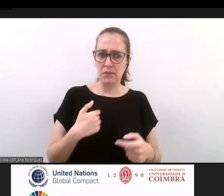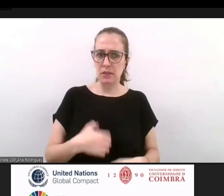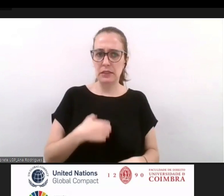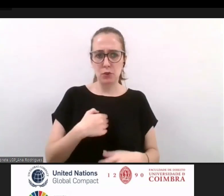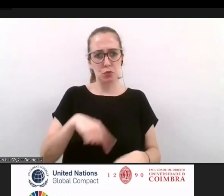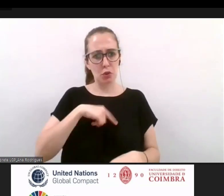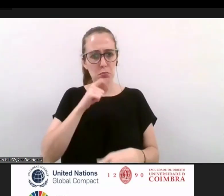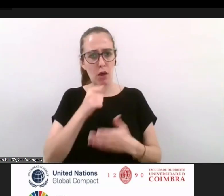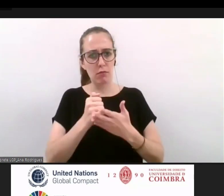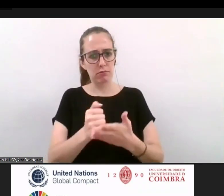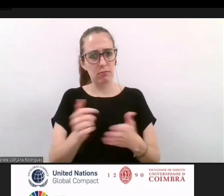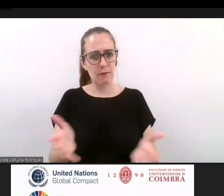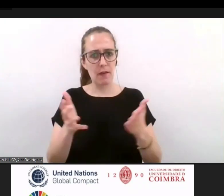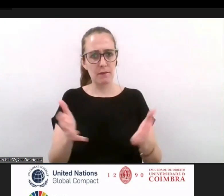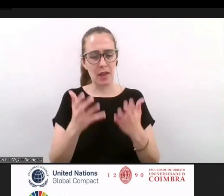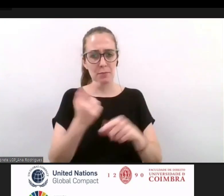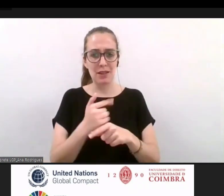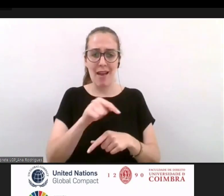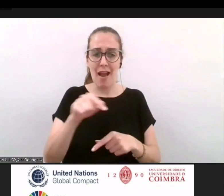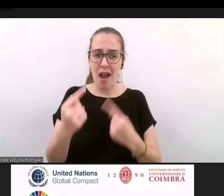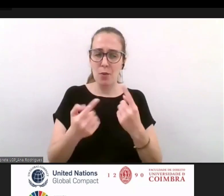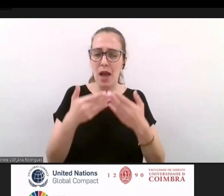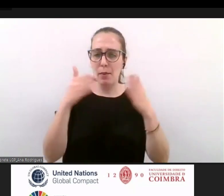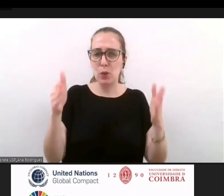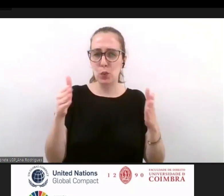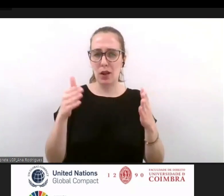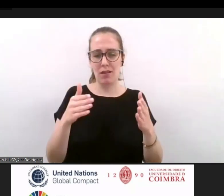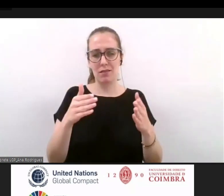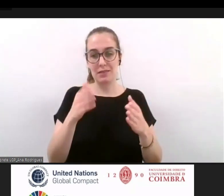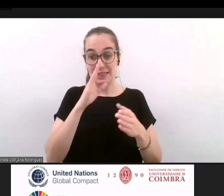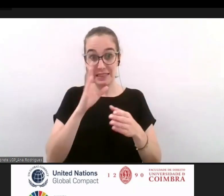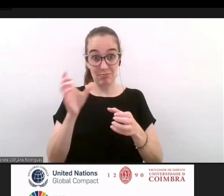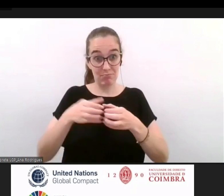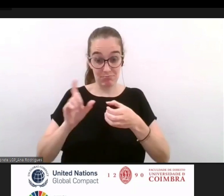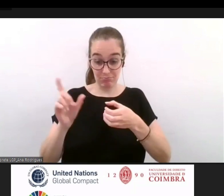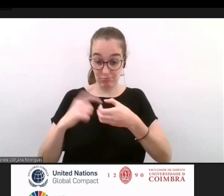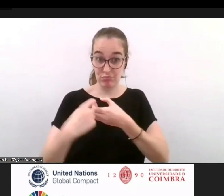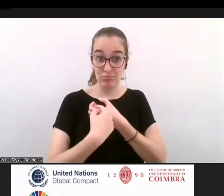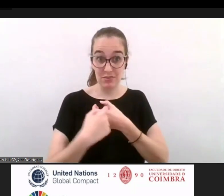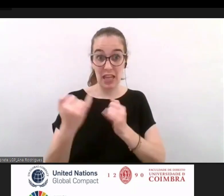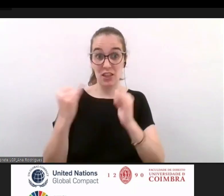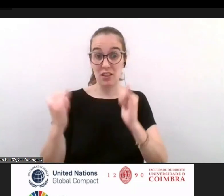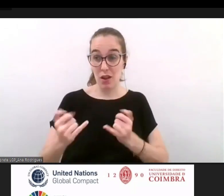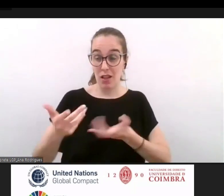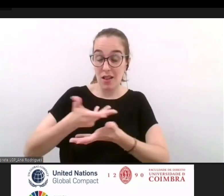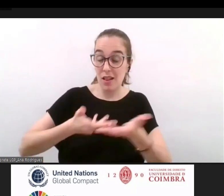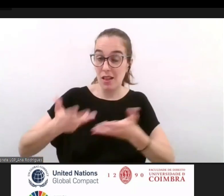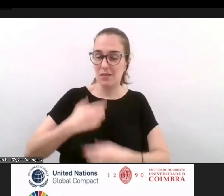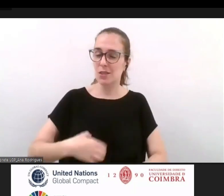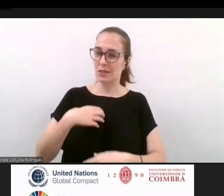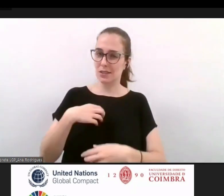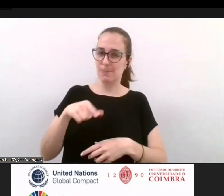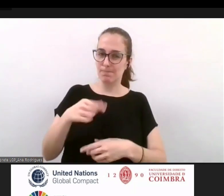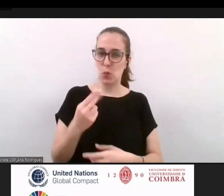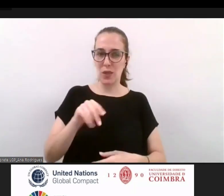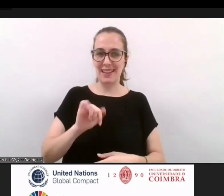oferecer. E é que a abertura para responder também a estas colaborações internacionais que tenho sentido muito na minha esfera de trabalho